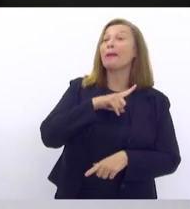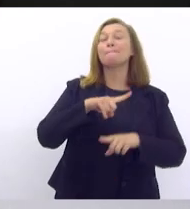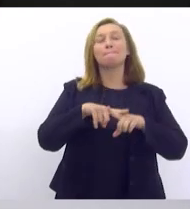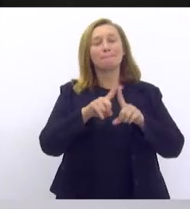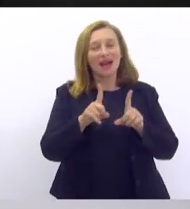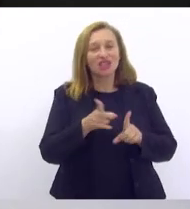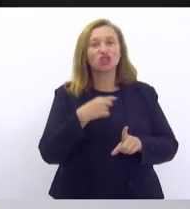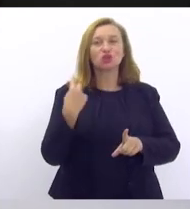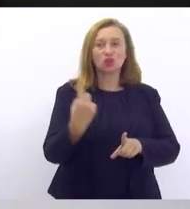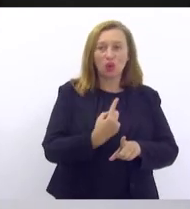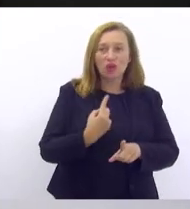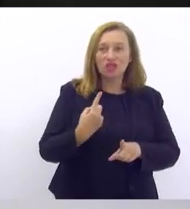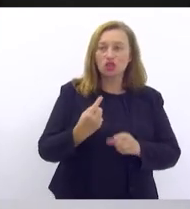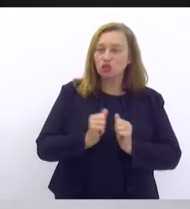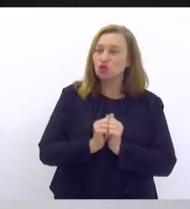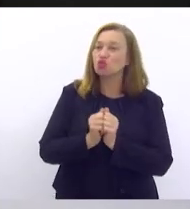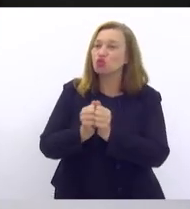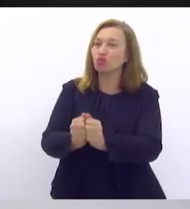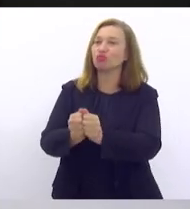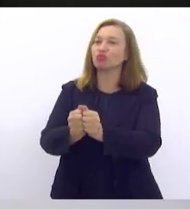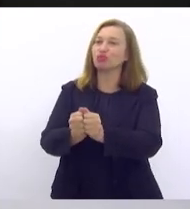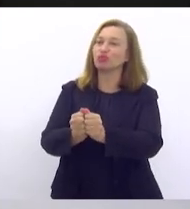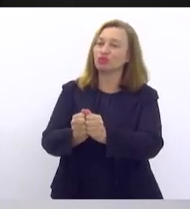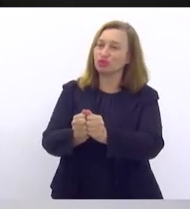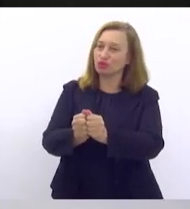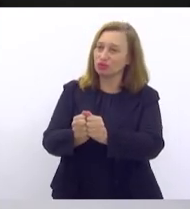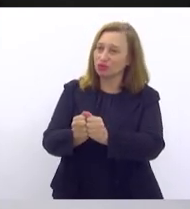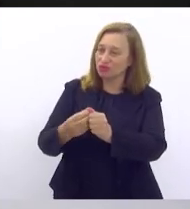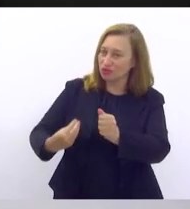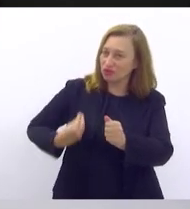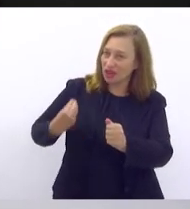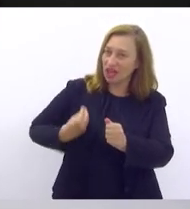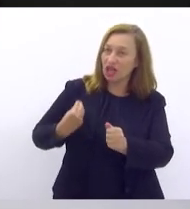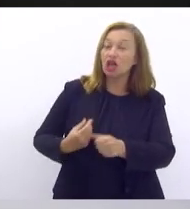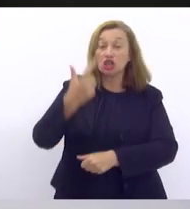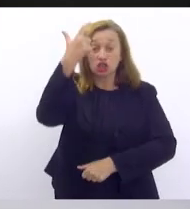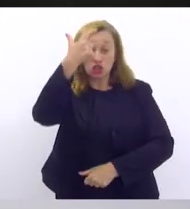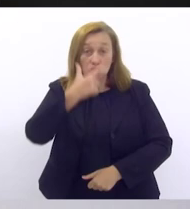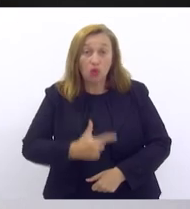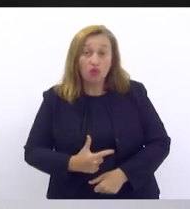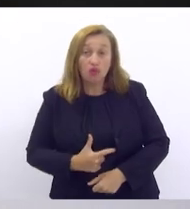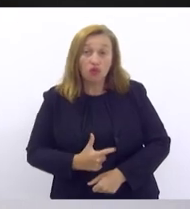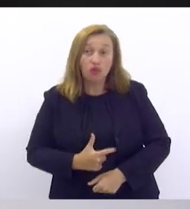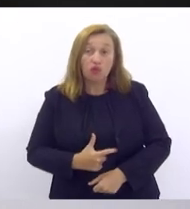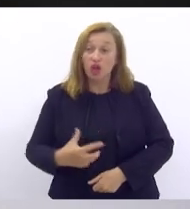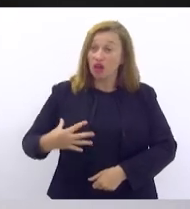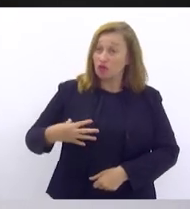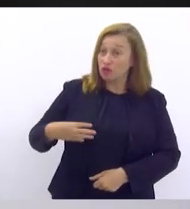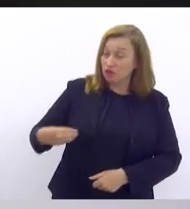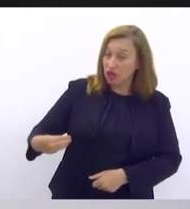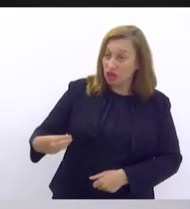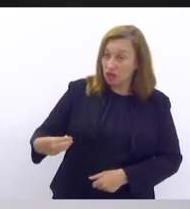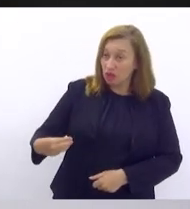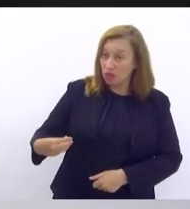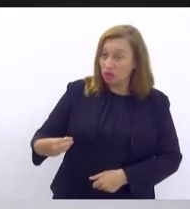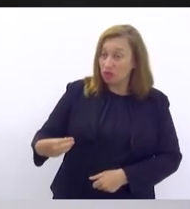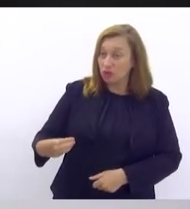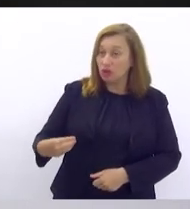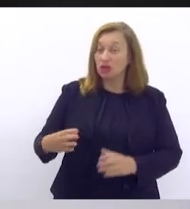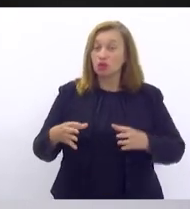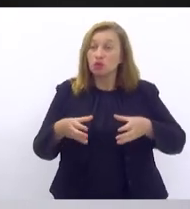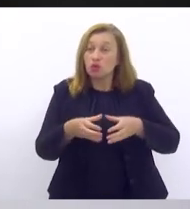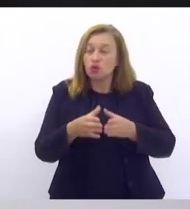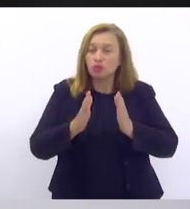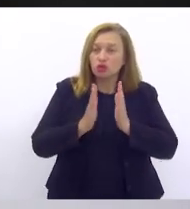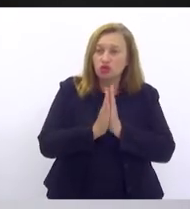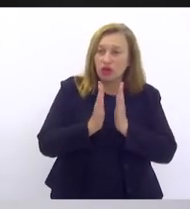Mas nós caminharemos juntos, porque se sou filho desta casa, se sou filho deste movimento, eu